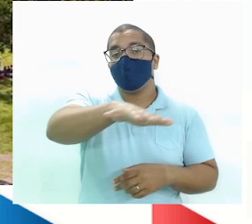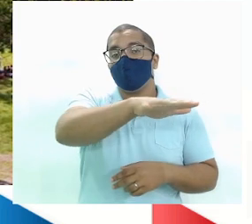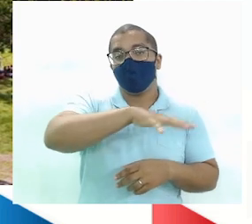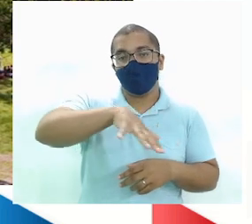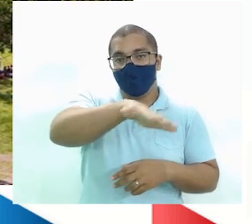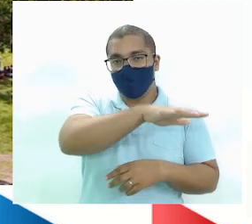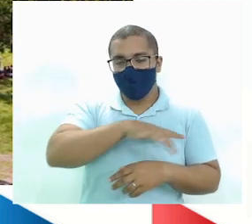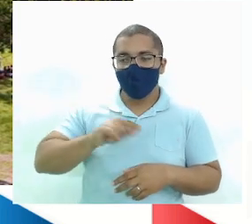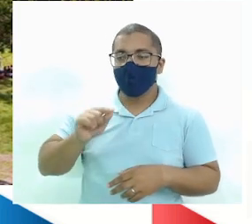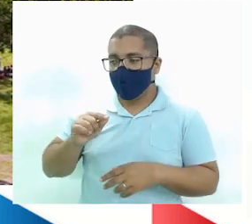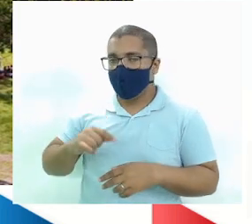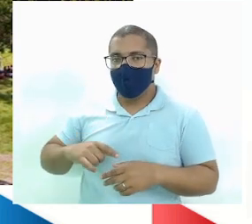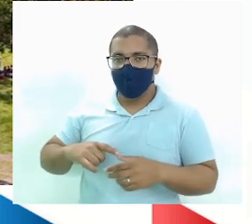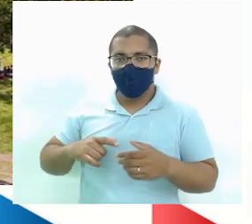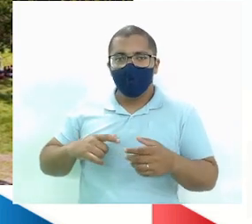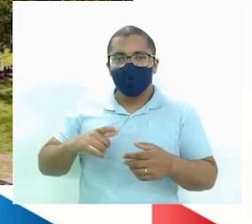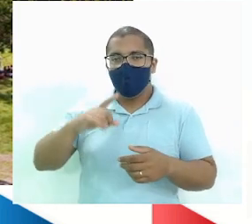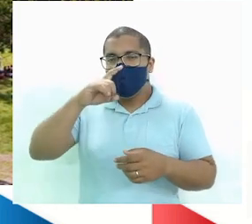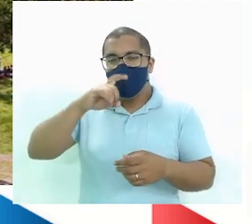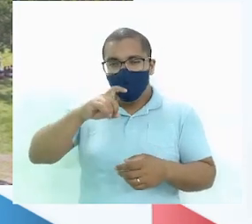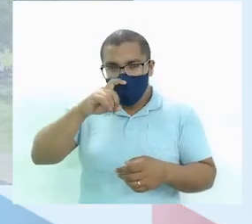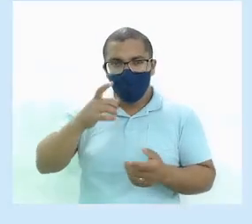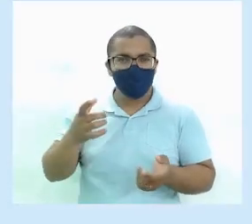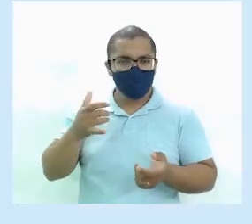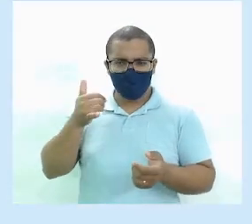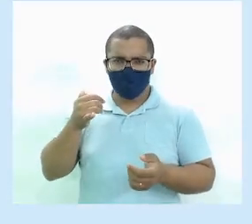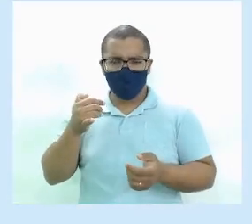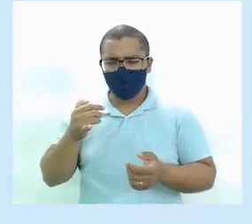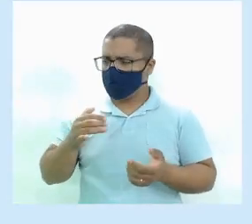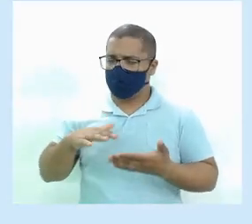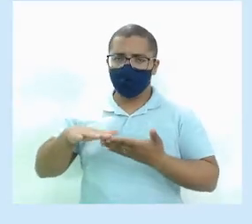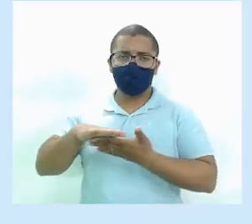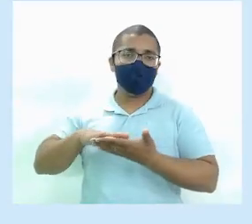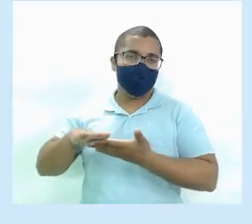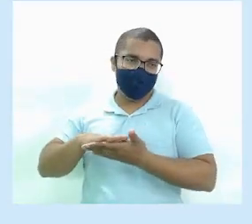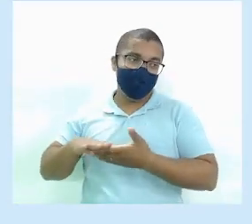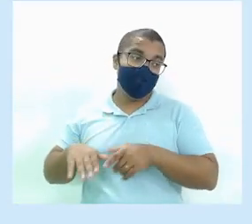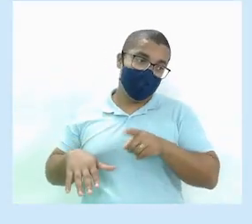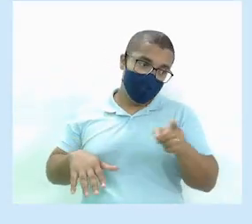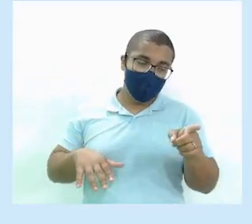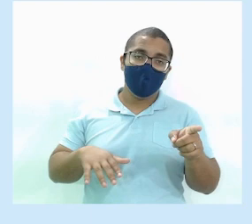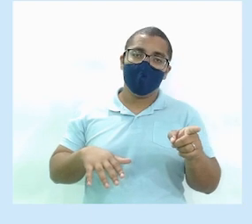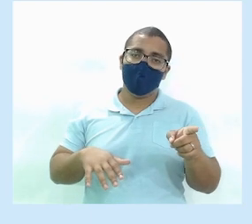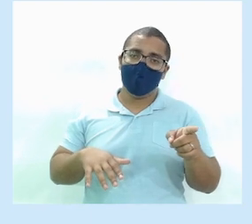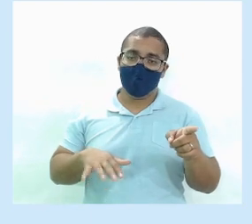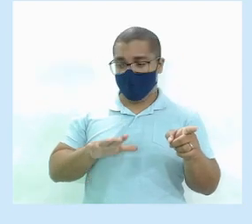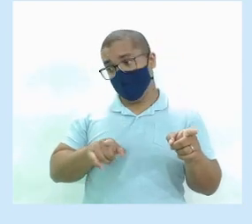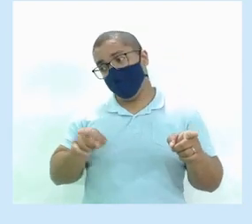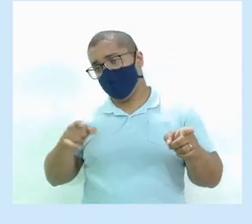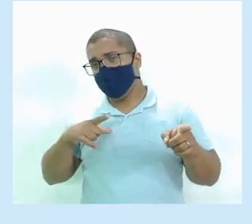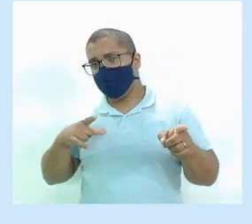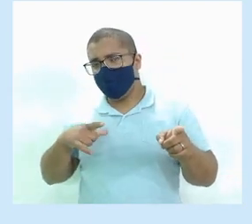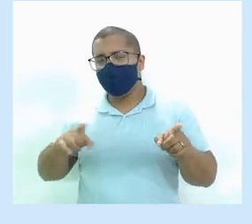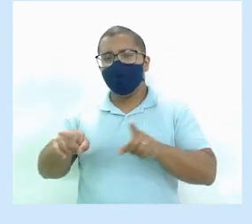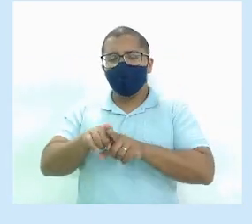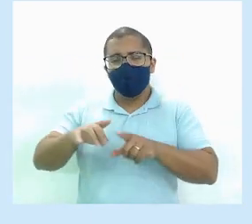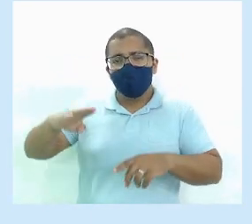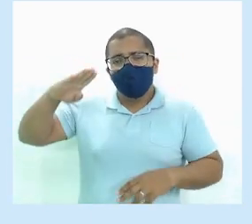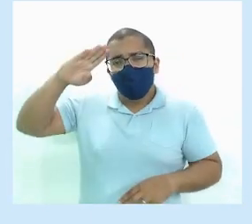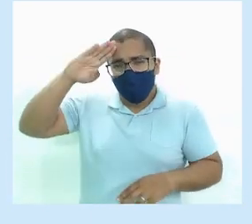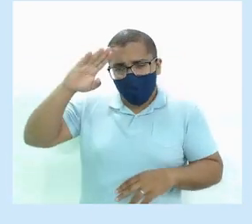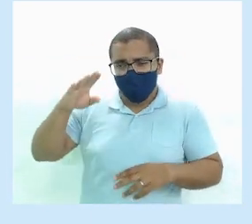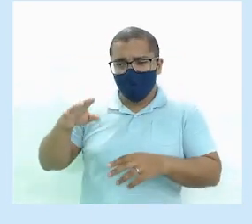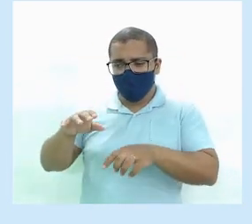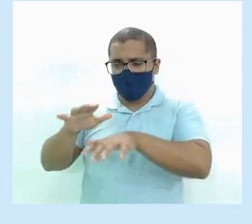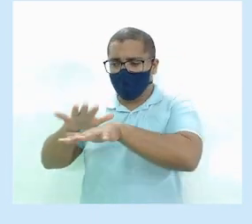os armamentos e, sem dúvida, a tecnologia militar. Mas em questão de estrutura